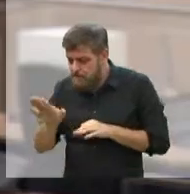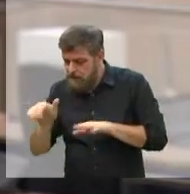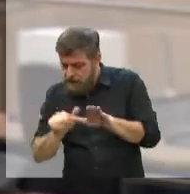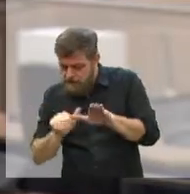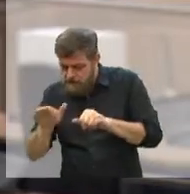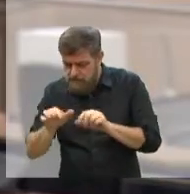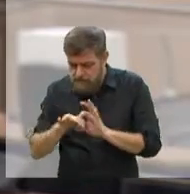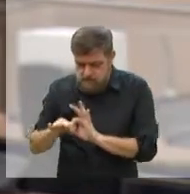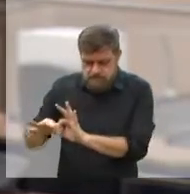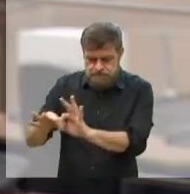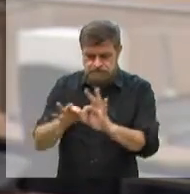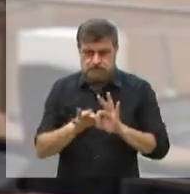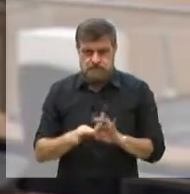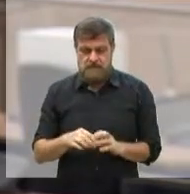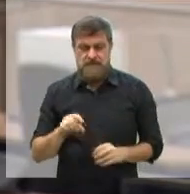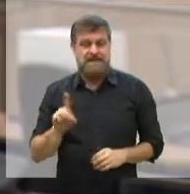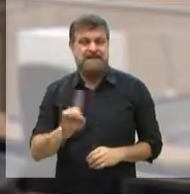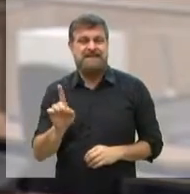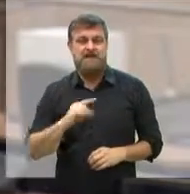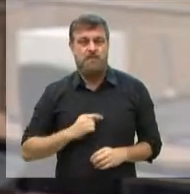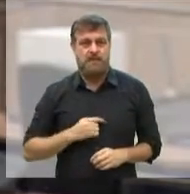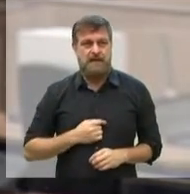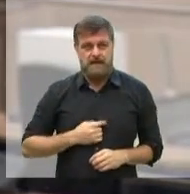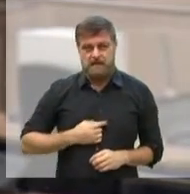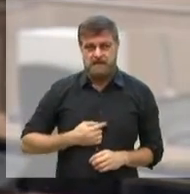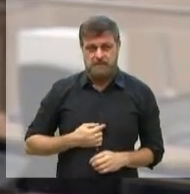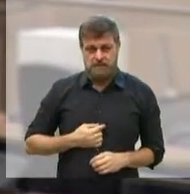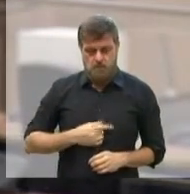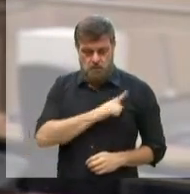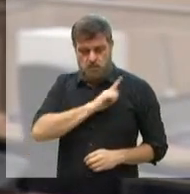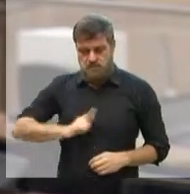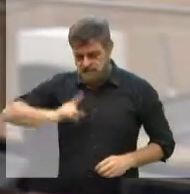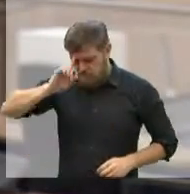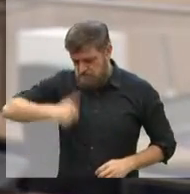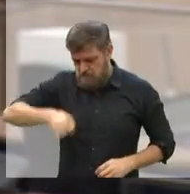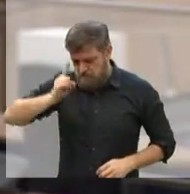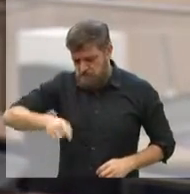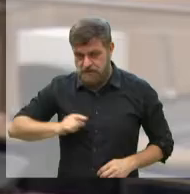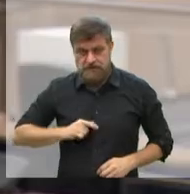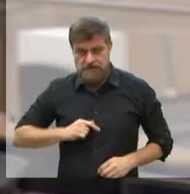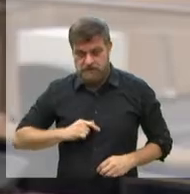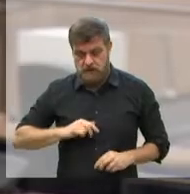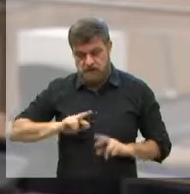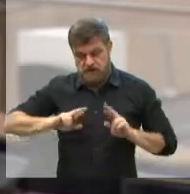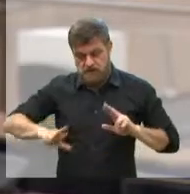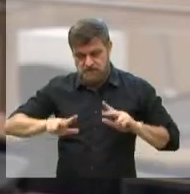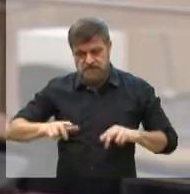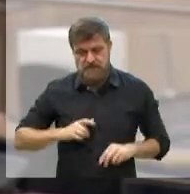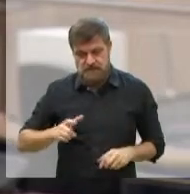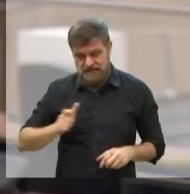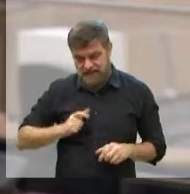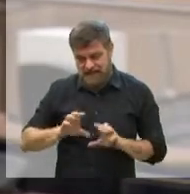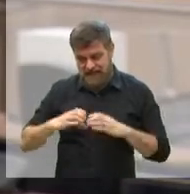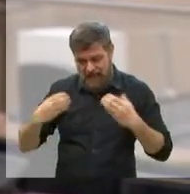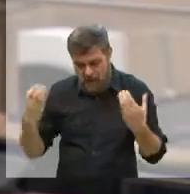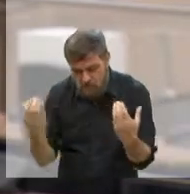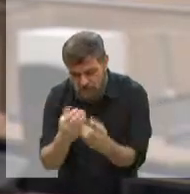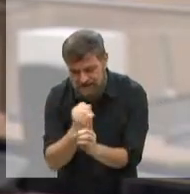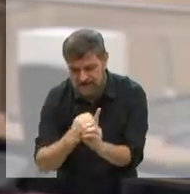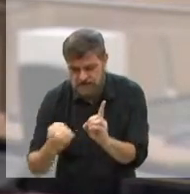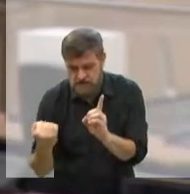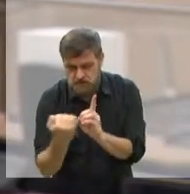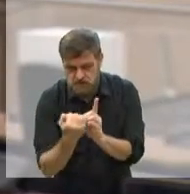um processo de organização feito do Estado para o cidadão. Não, é um processo de organização